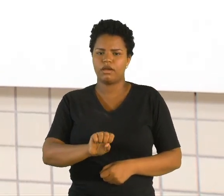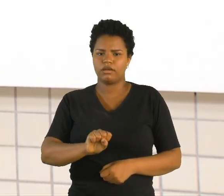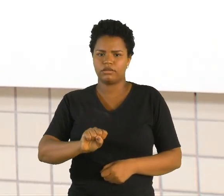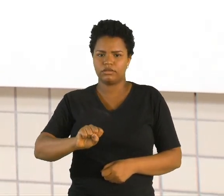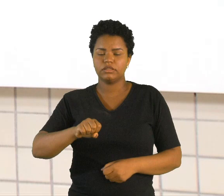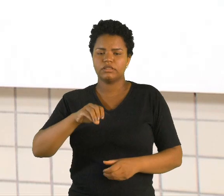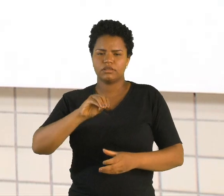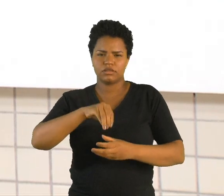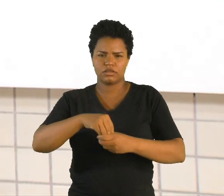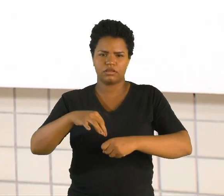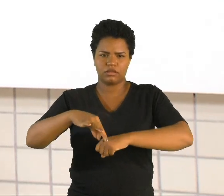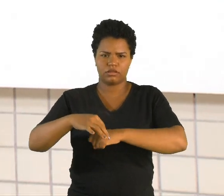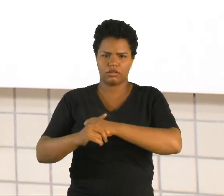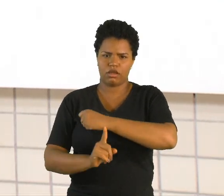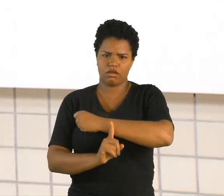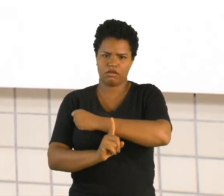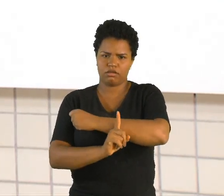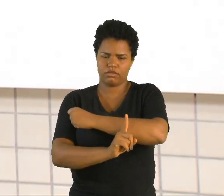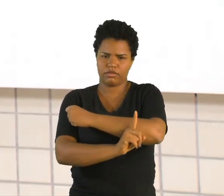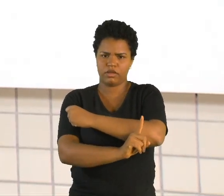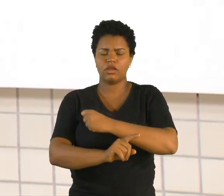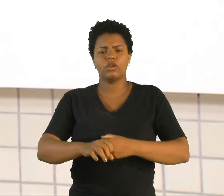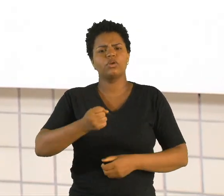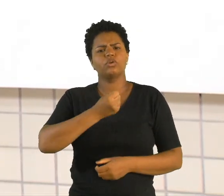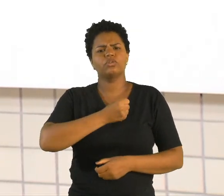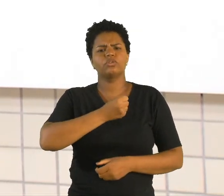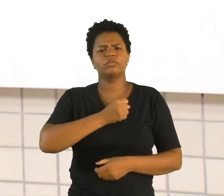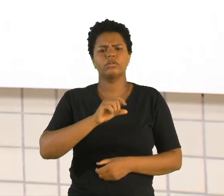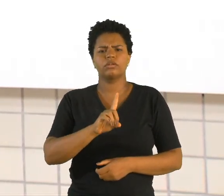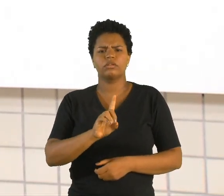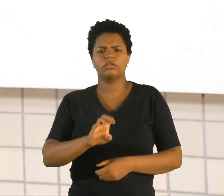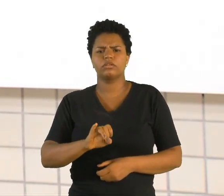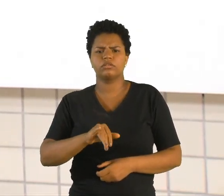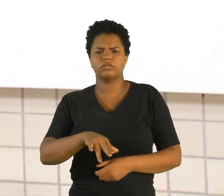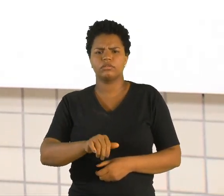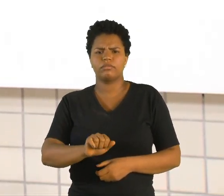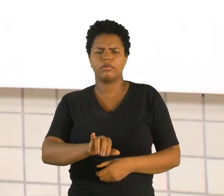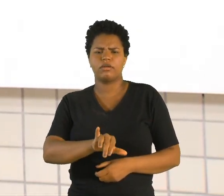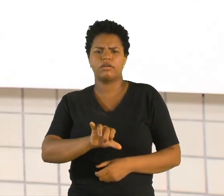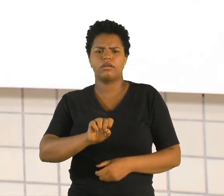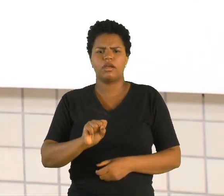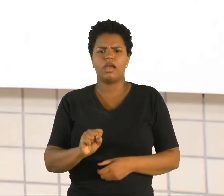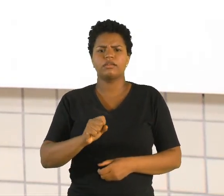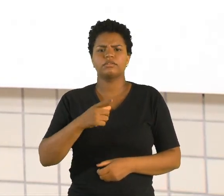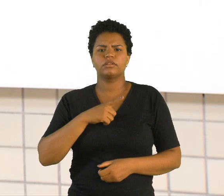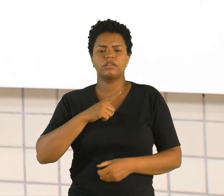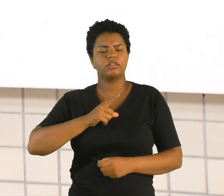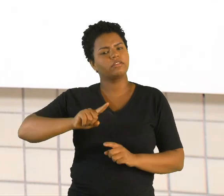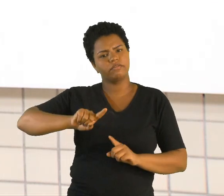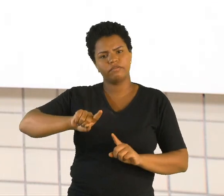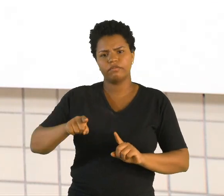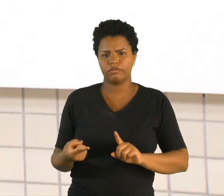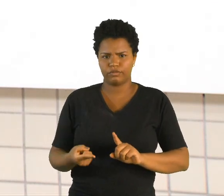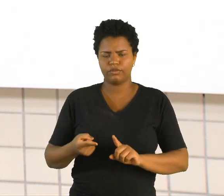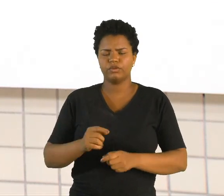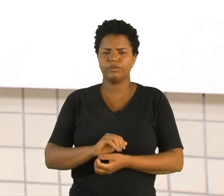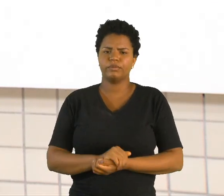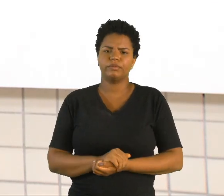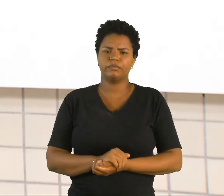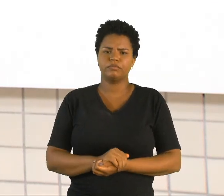isso, professora? Bom, os números decimais são aqueles números que geralmente aparecem com uma vírgula. Por exemplo,